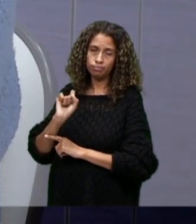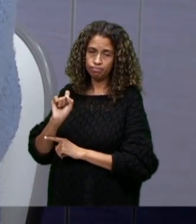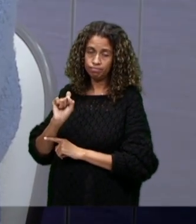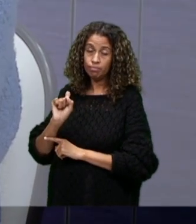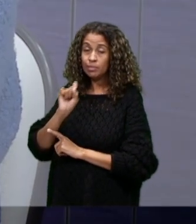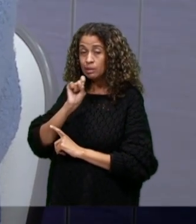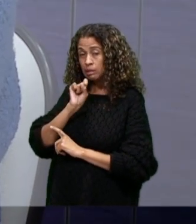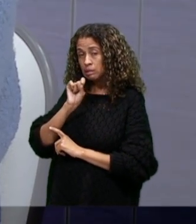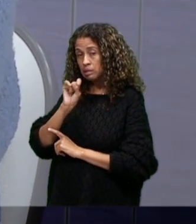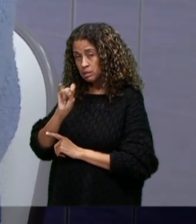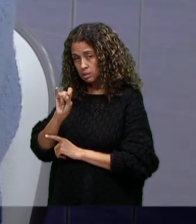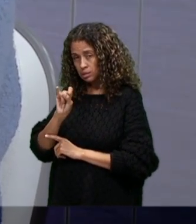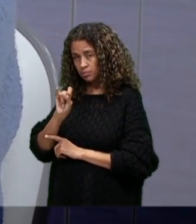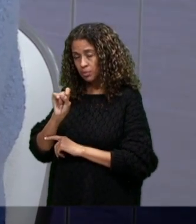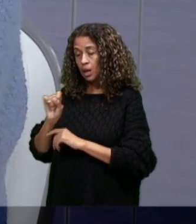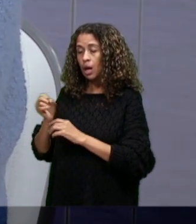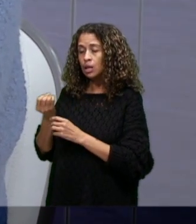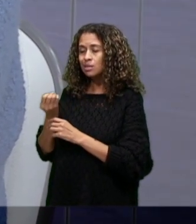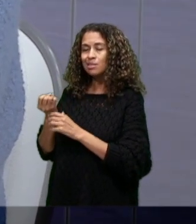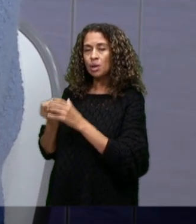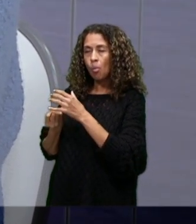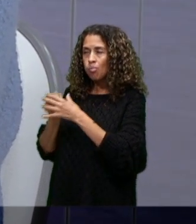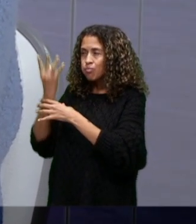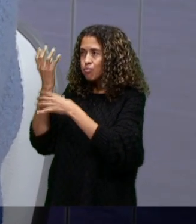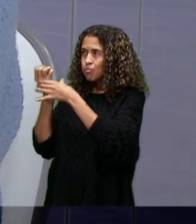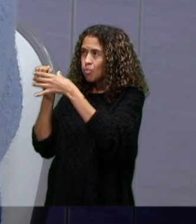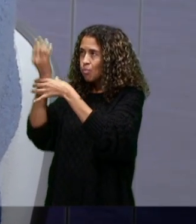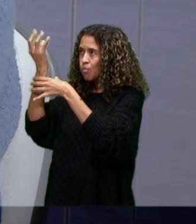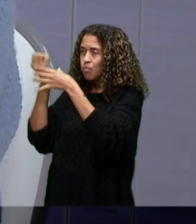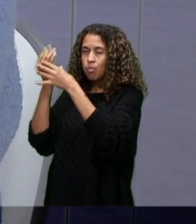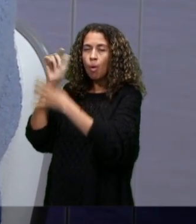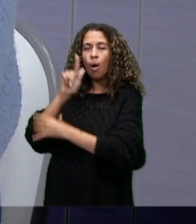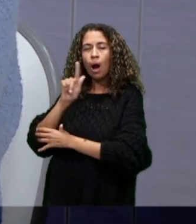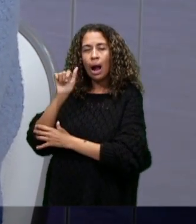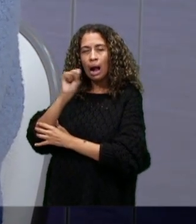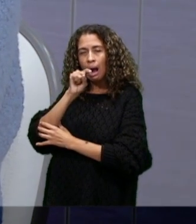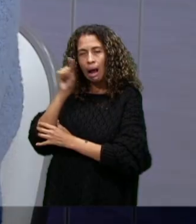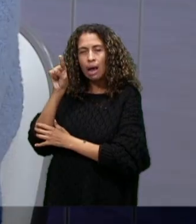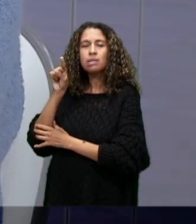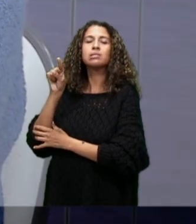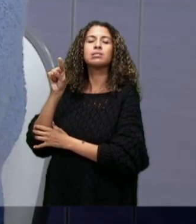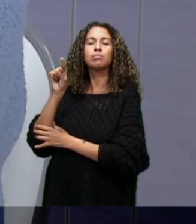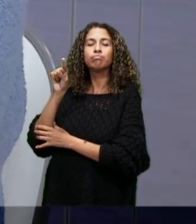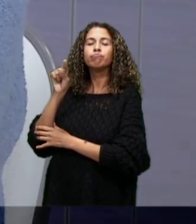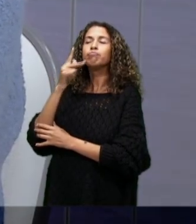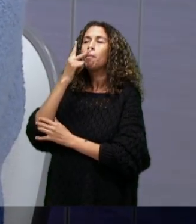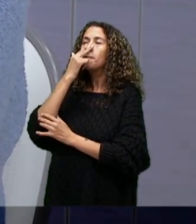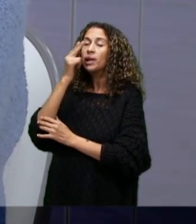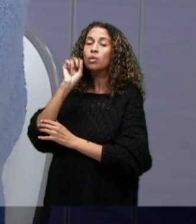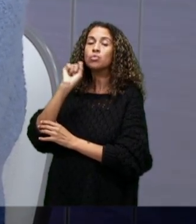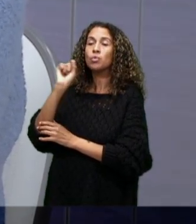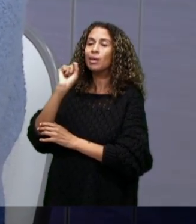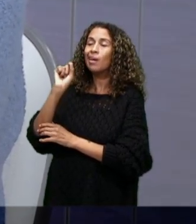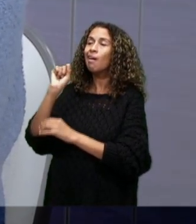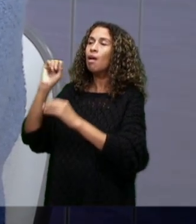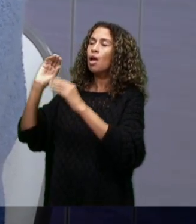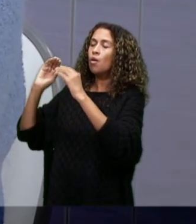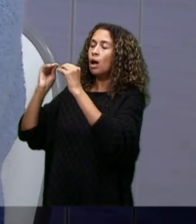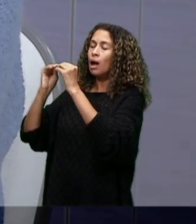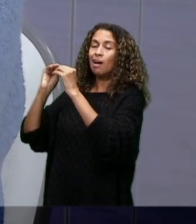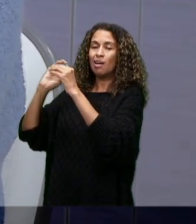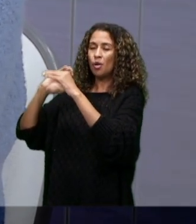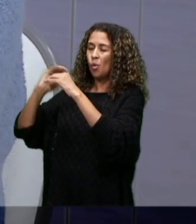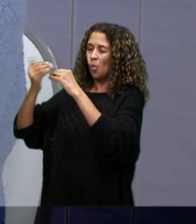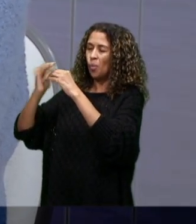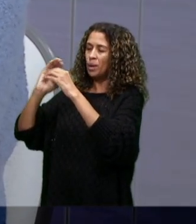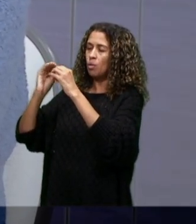gente tem essa emissão dos gases do efeito estufa, a gente faz com que essa coberta fique mais grossa, né?